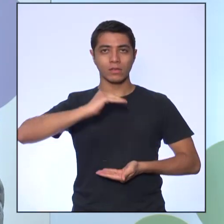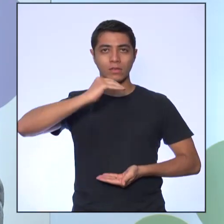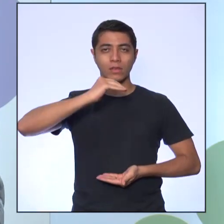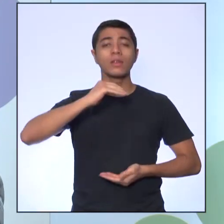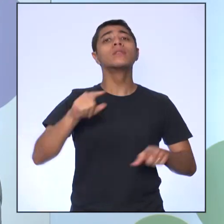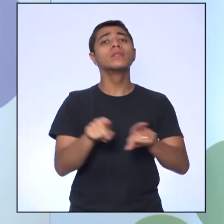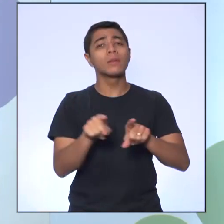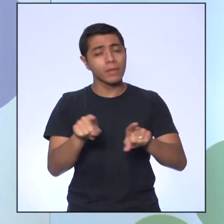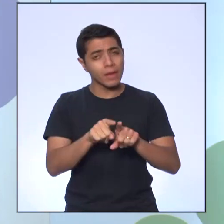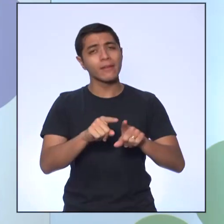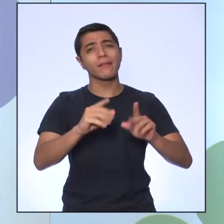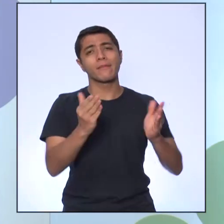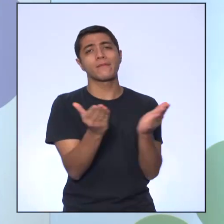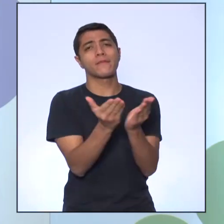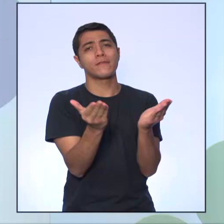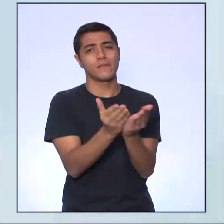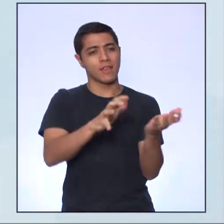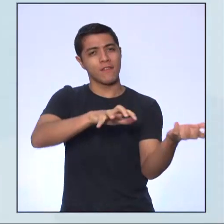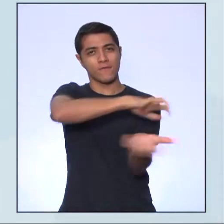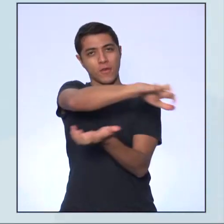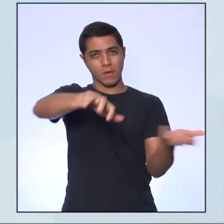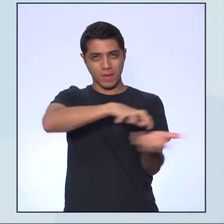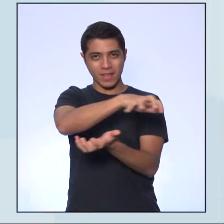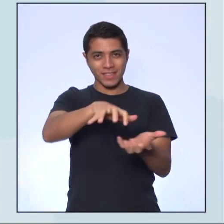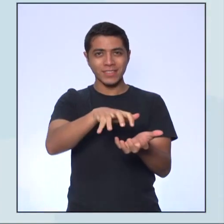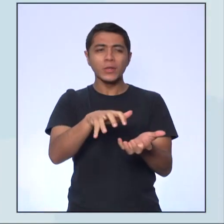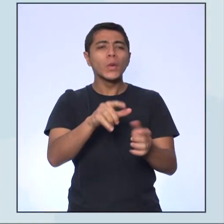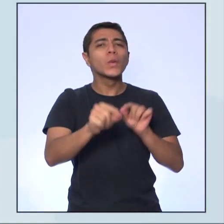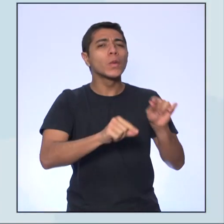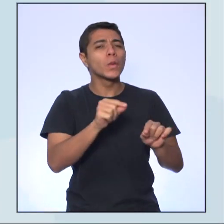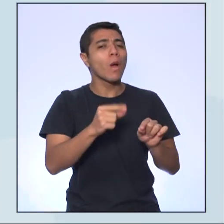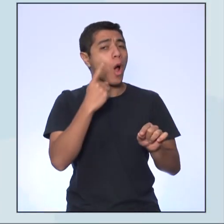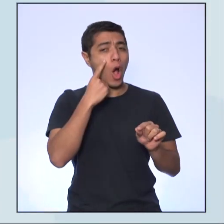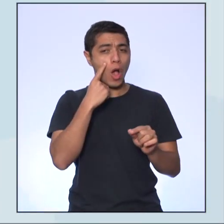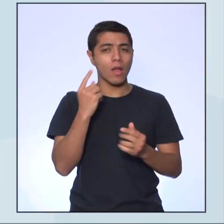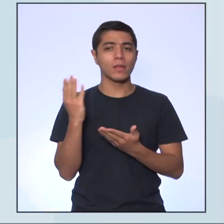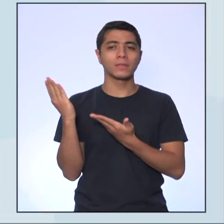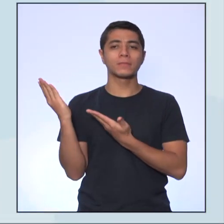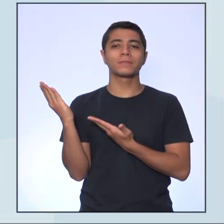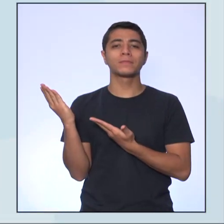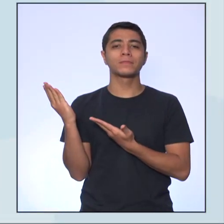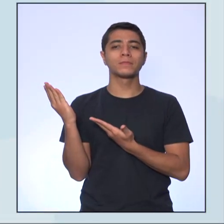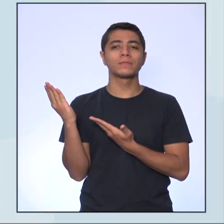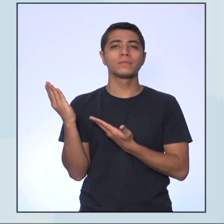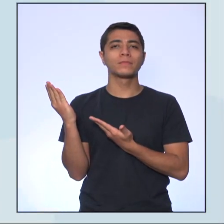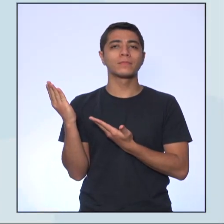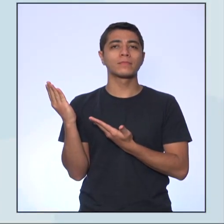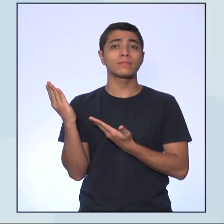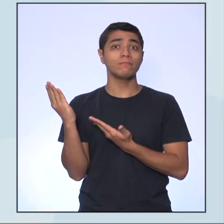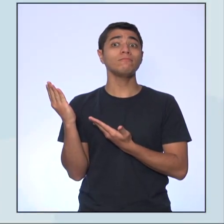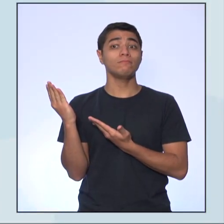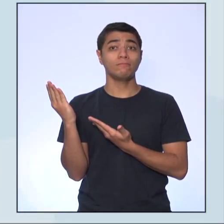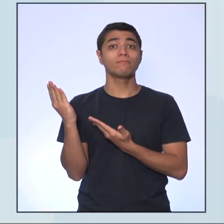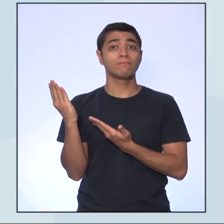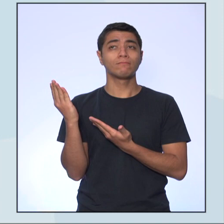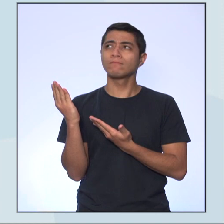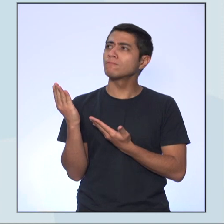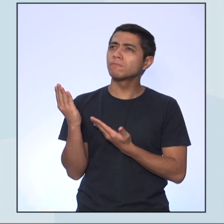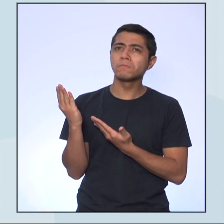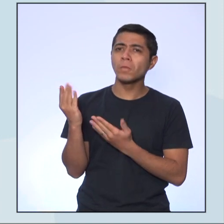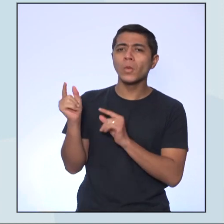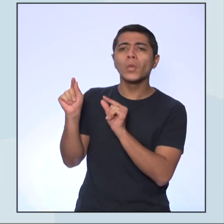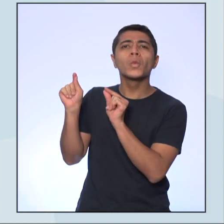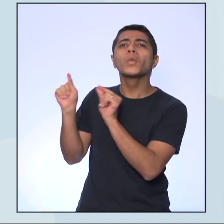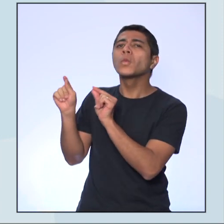para vocês. Olhem essa imagem. Então, vamos pensar no que está acontecendo aí nessa cena.